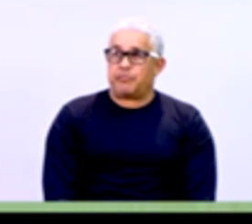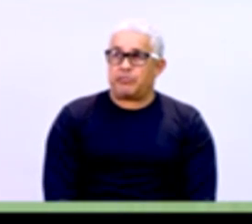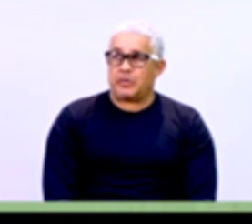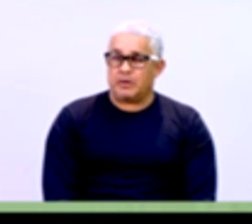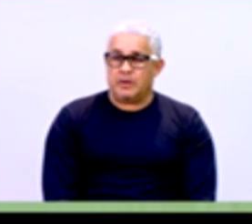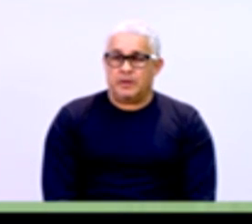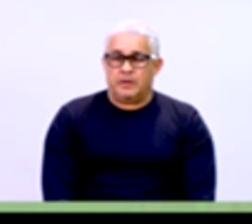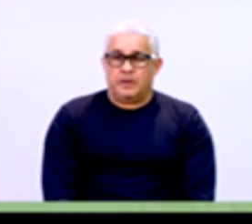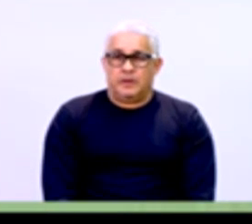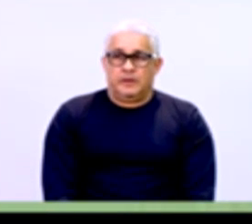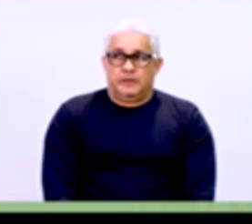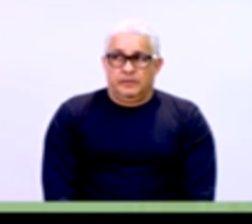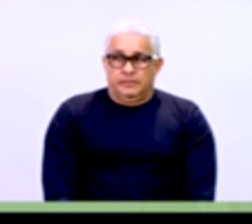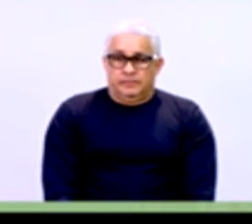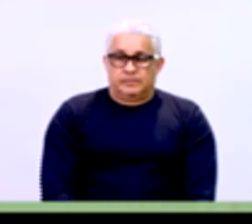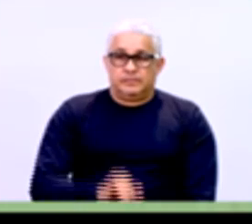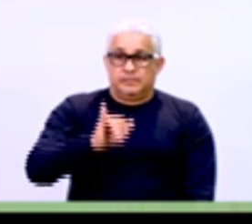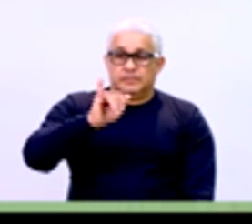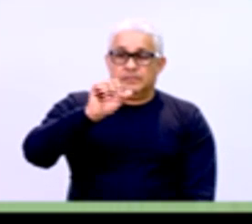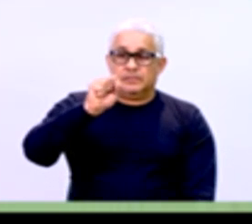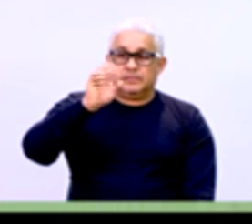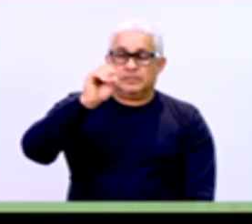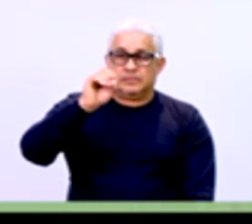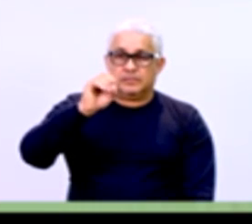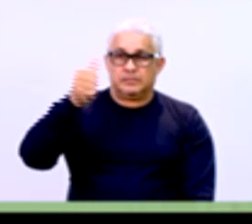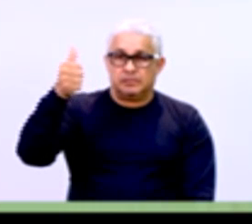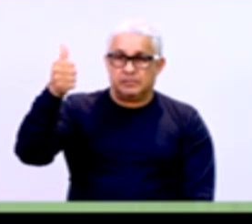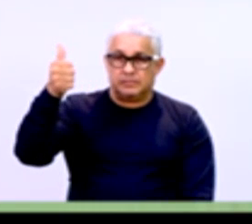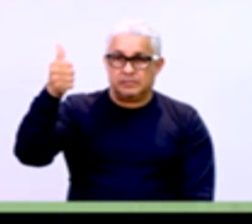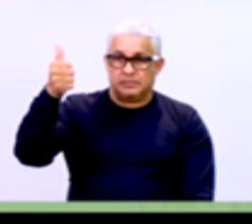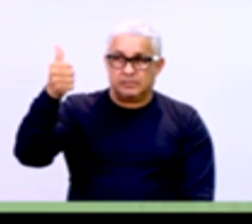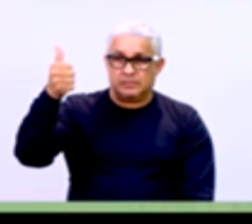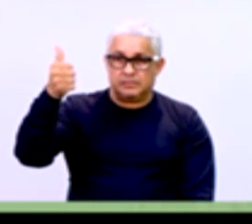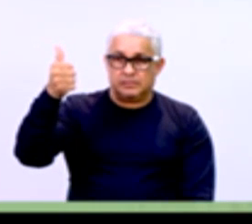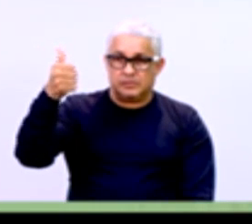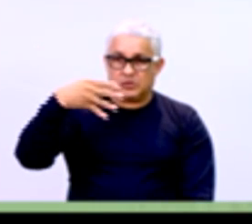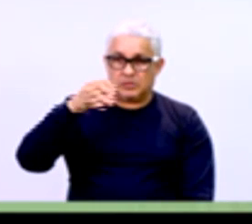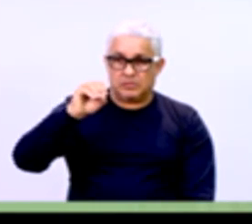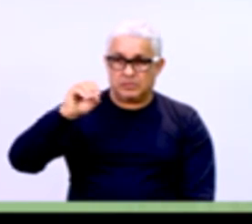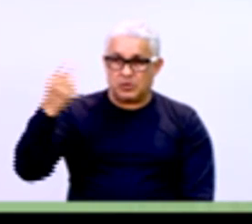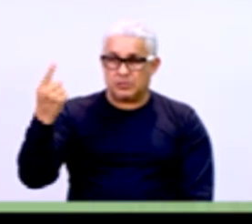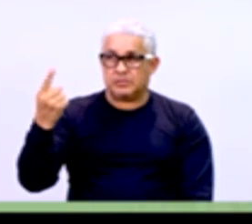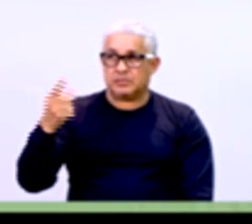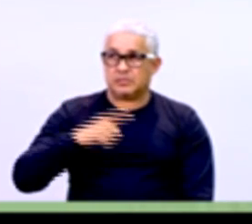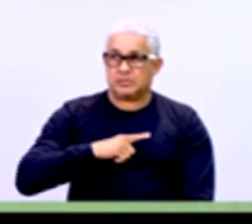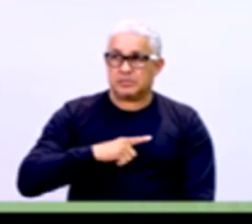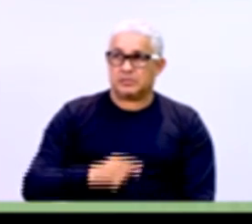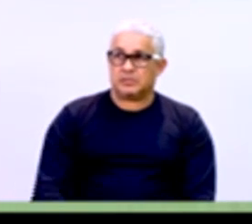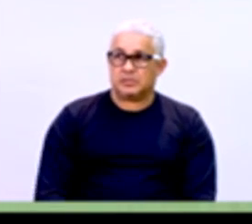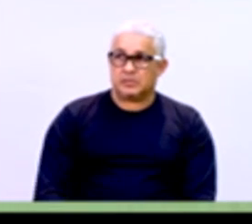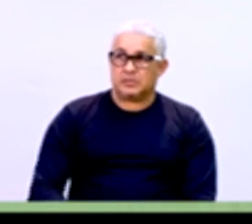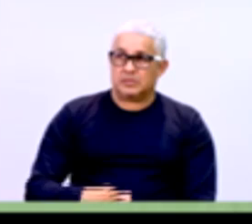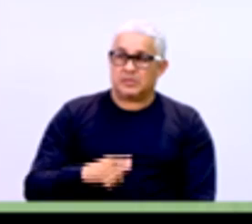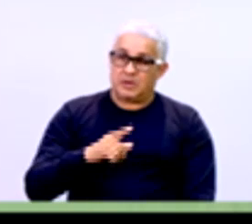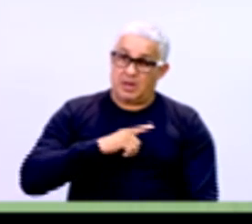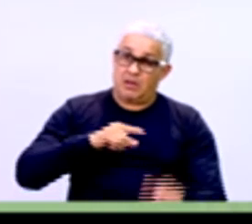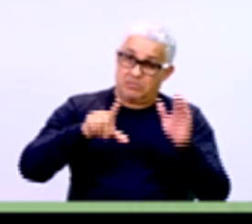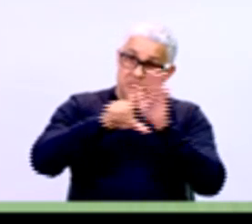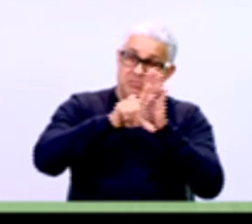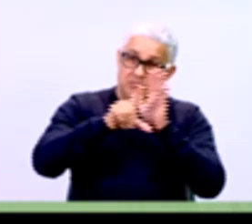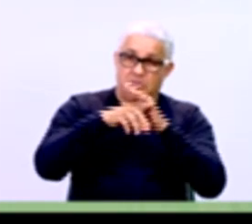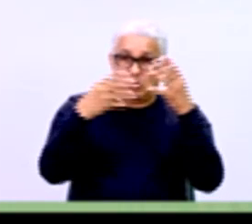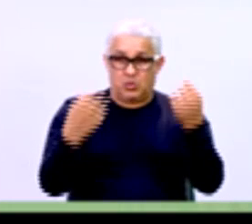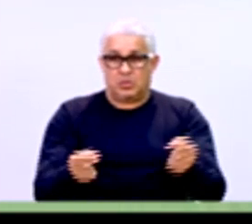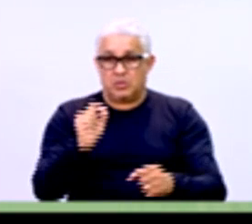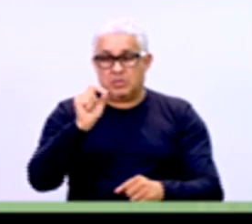Bem, a ISO 14001, ela é uma norma internacionalmente aceita que